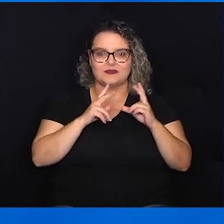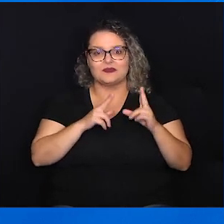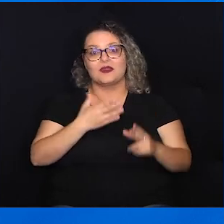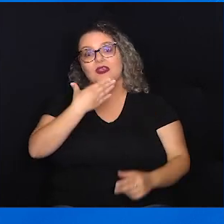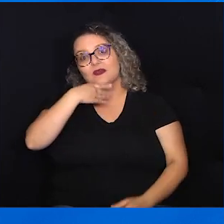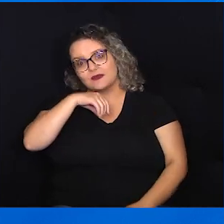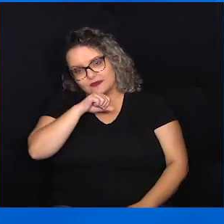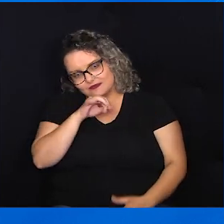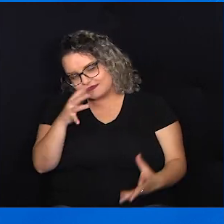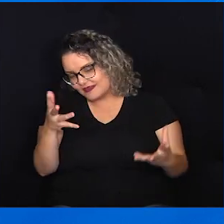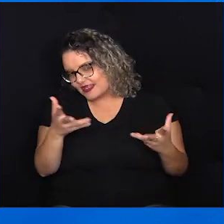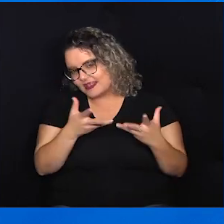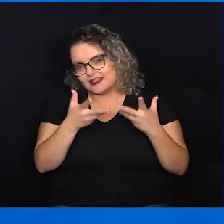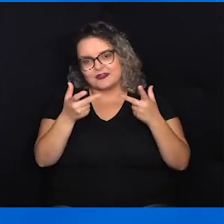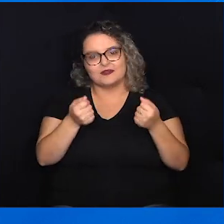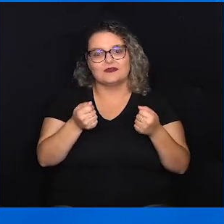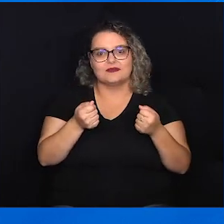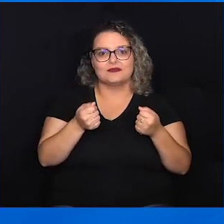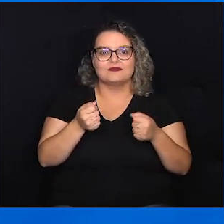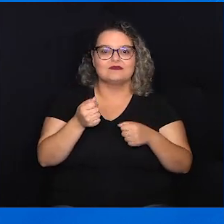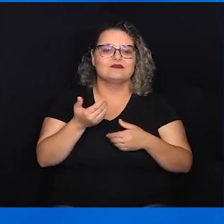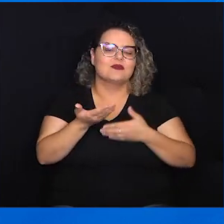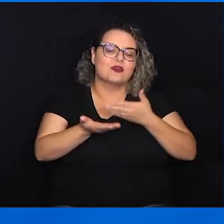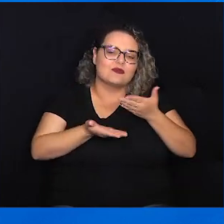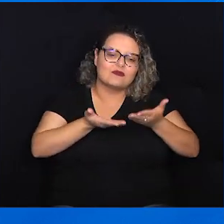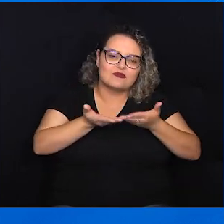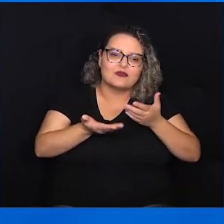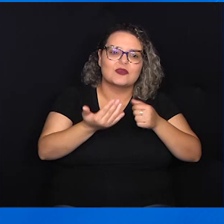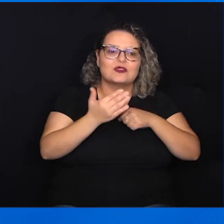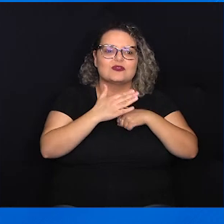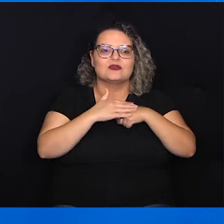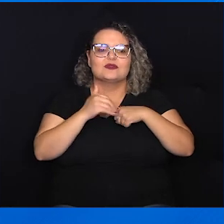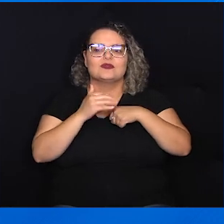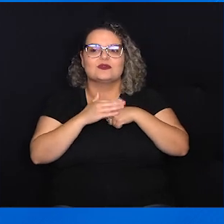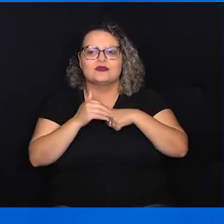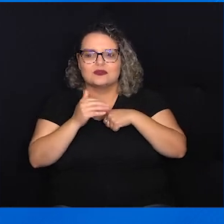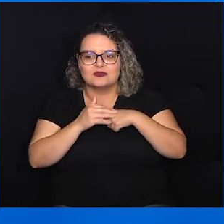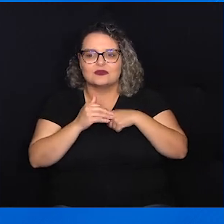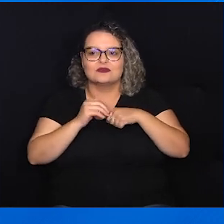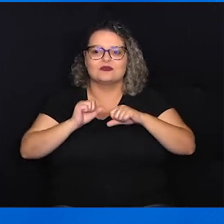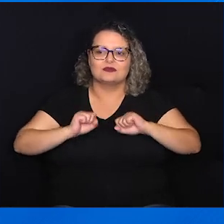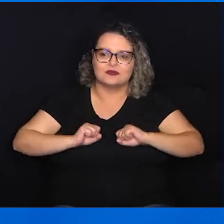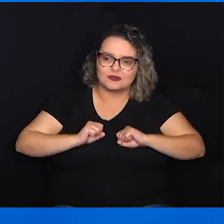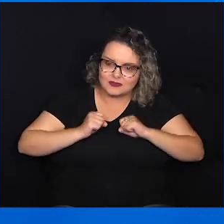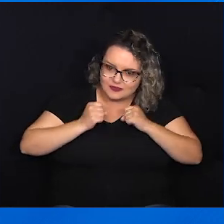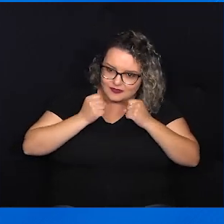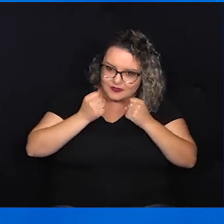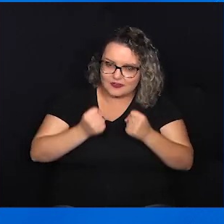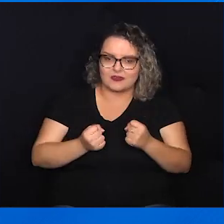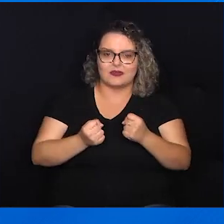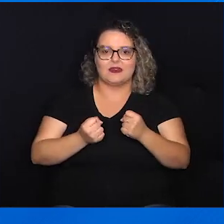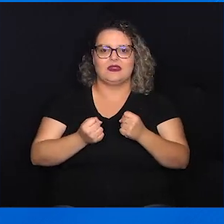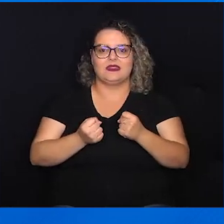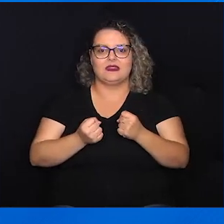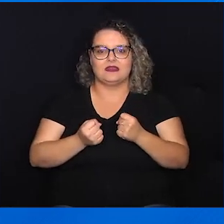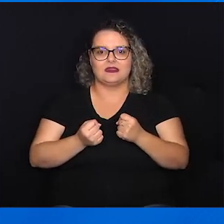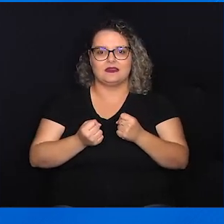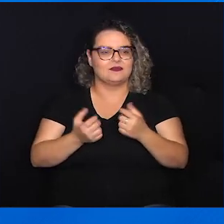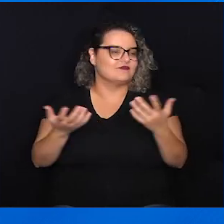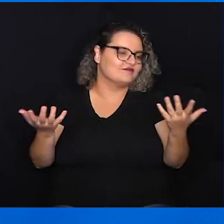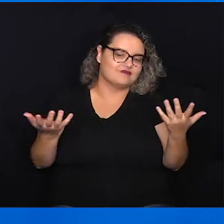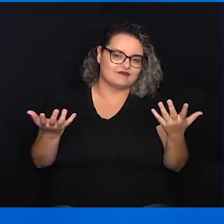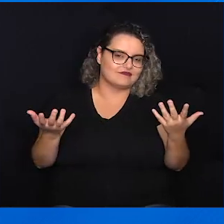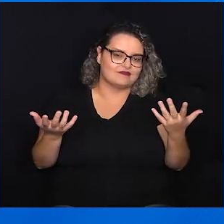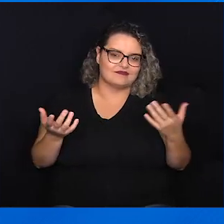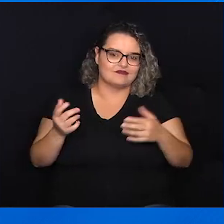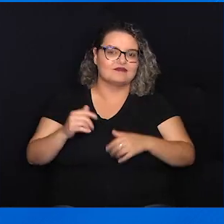pai, incrível, cuidadoso, carinhoso, dedicado. Enfim,